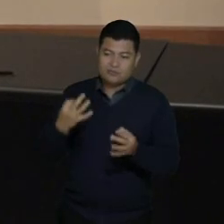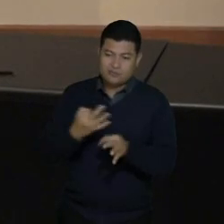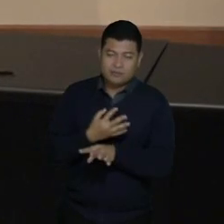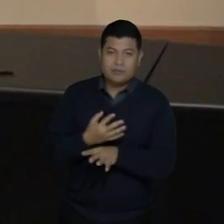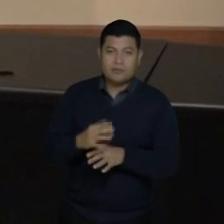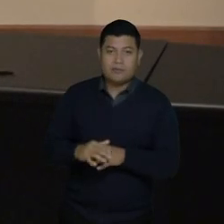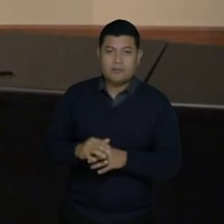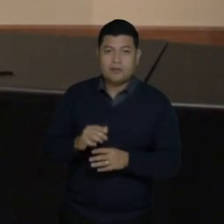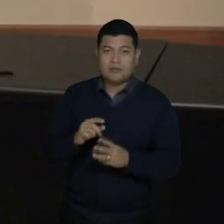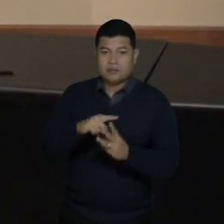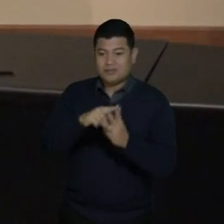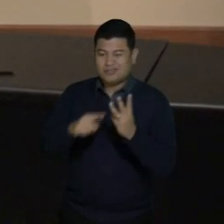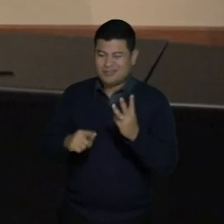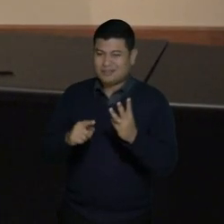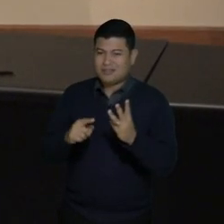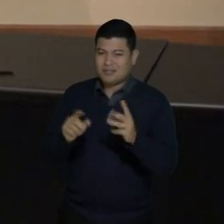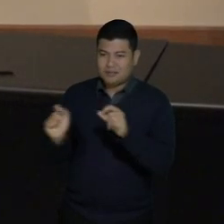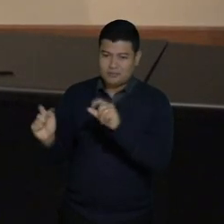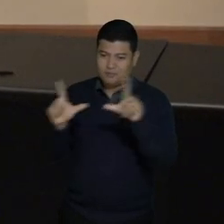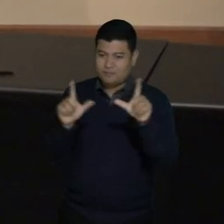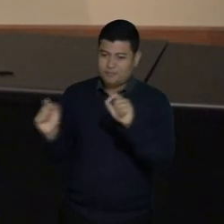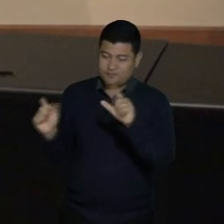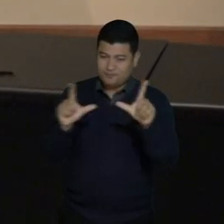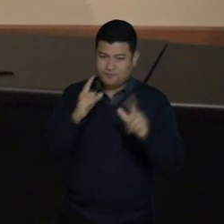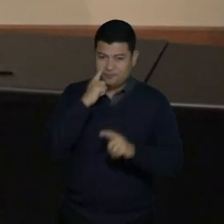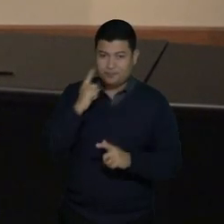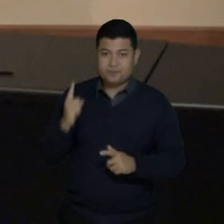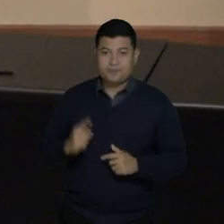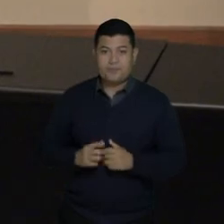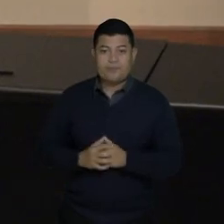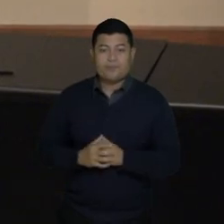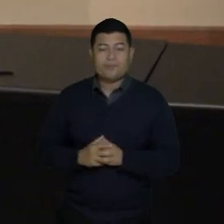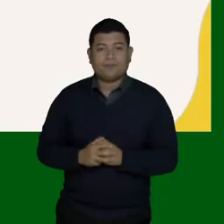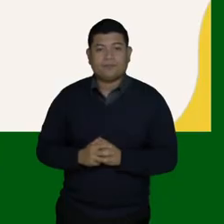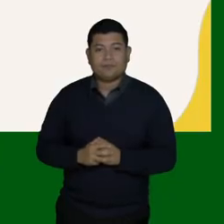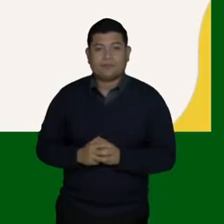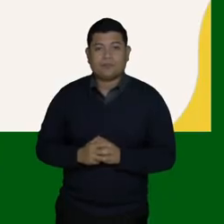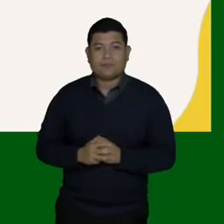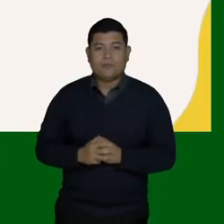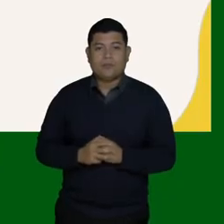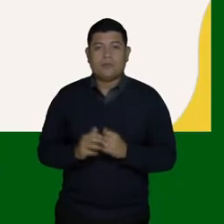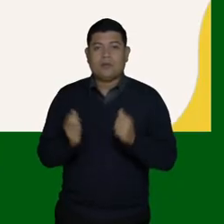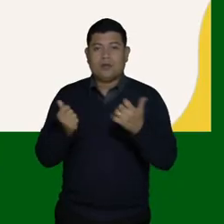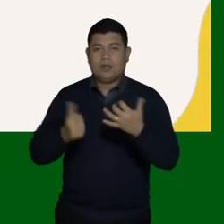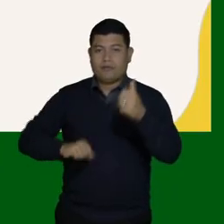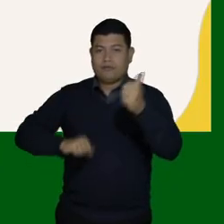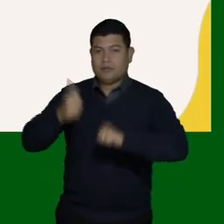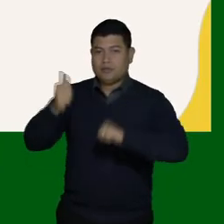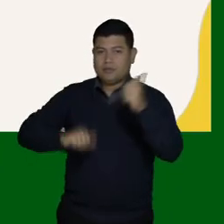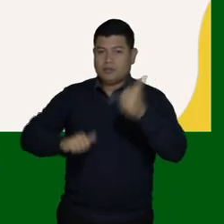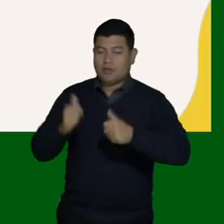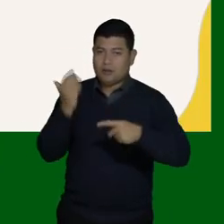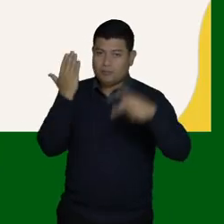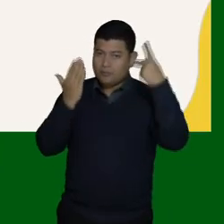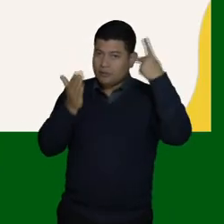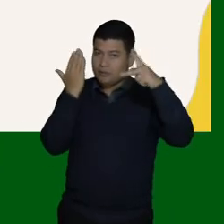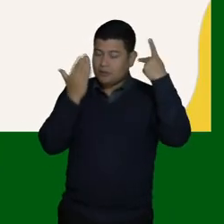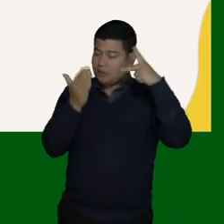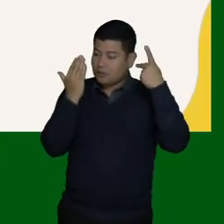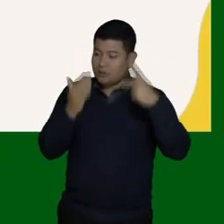três slides para falar um pouquinho da avaliação então da psiquiatria da Infância e